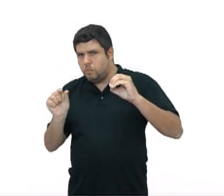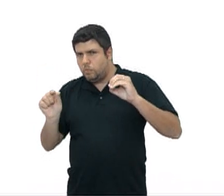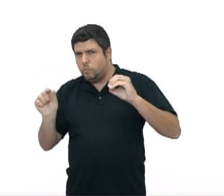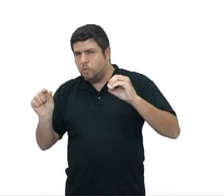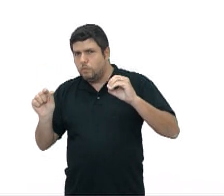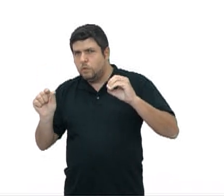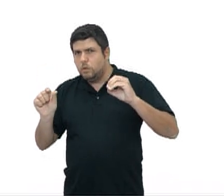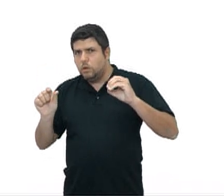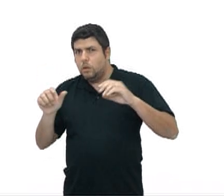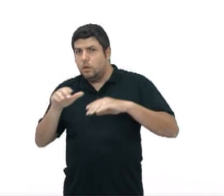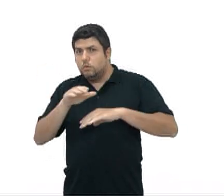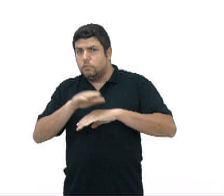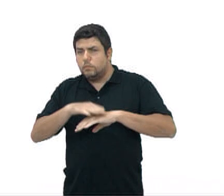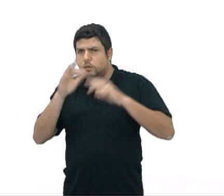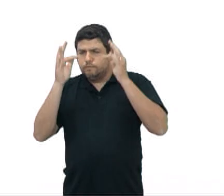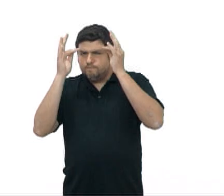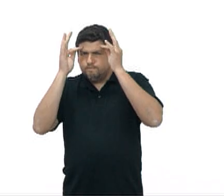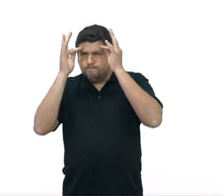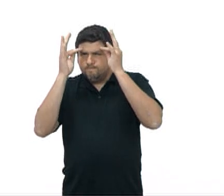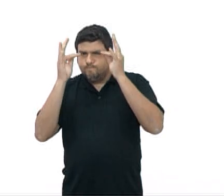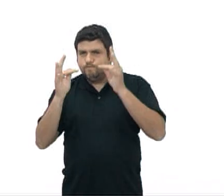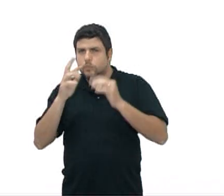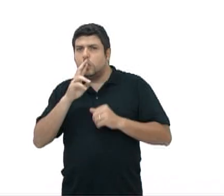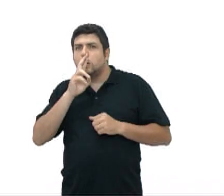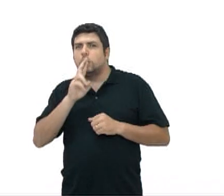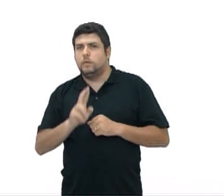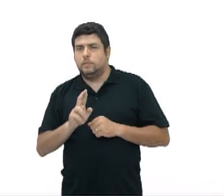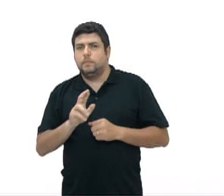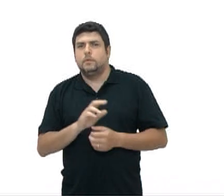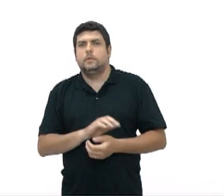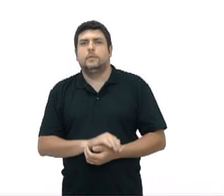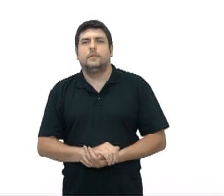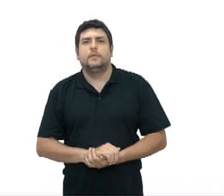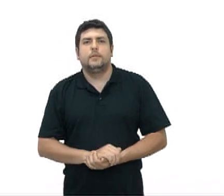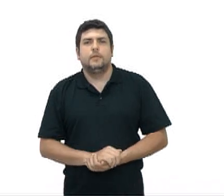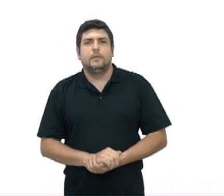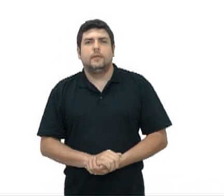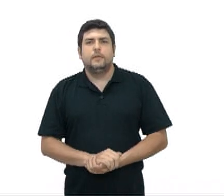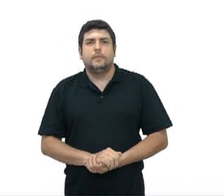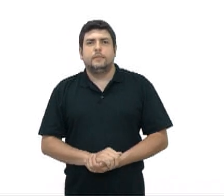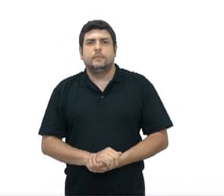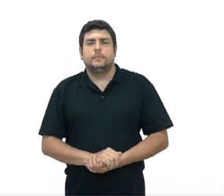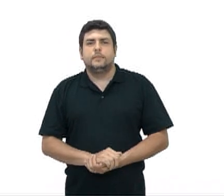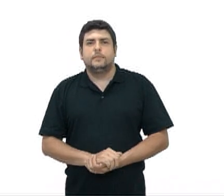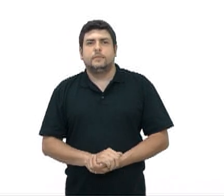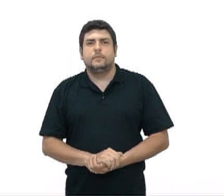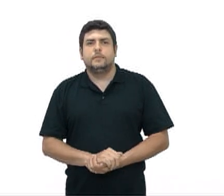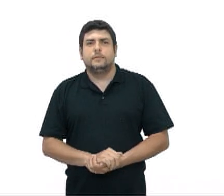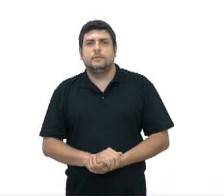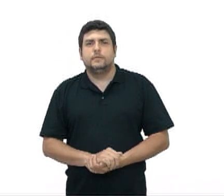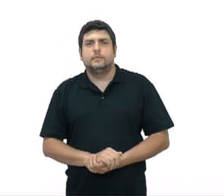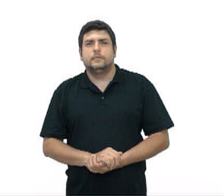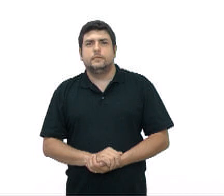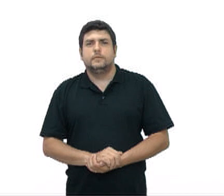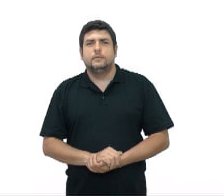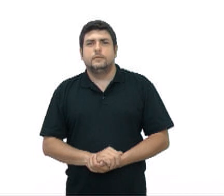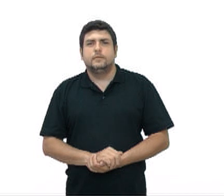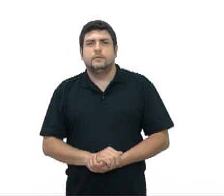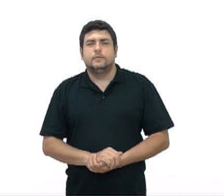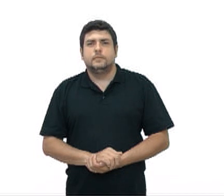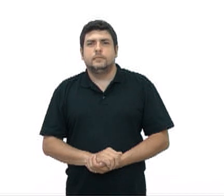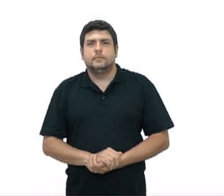mais fidedigno com o resultado final temos ali. Ao fazer essa conta de menos, teremos ali